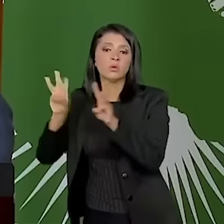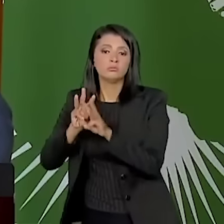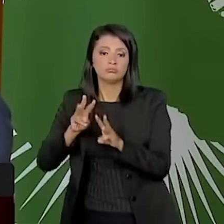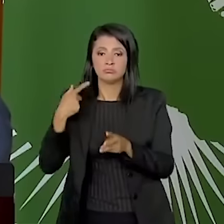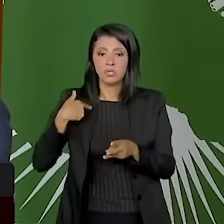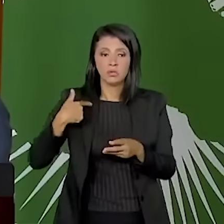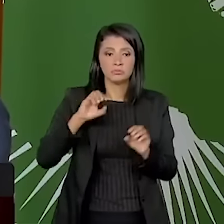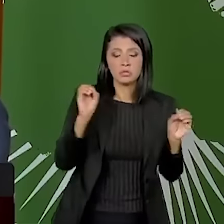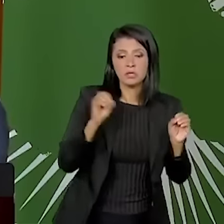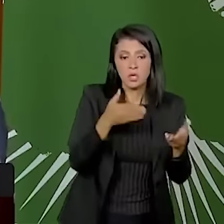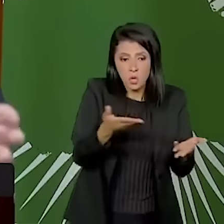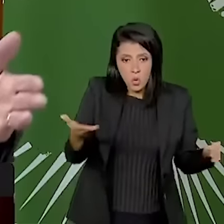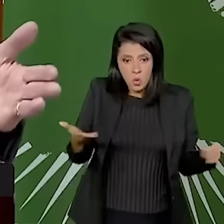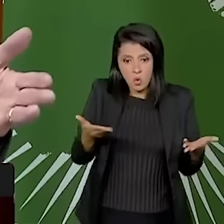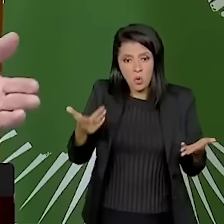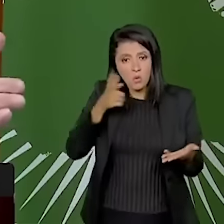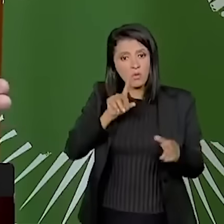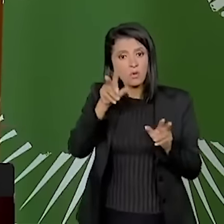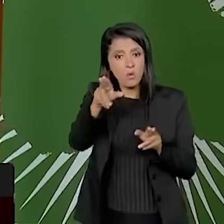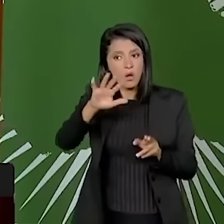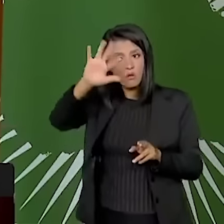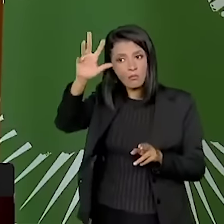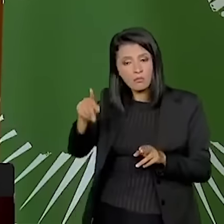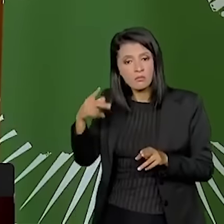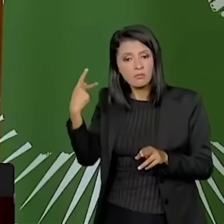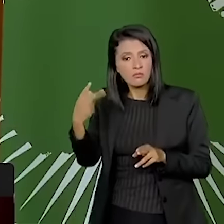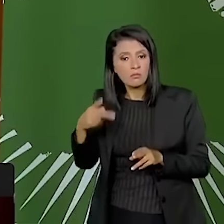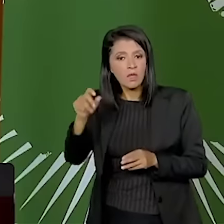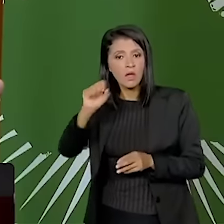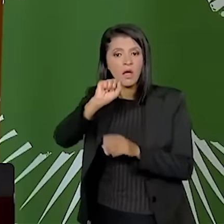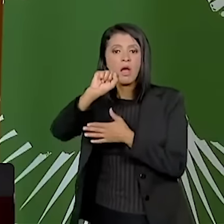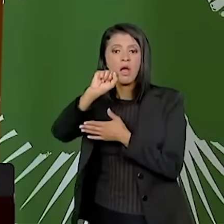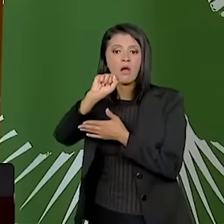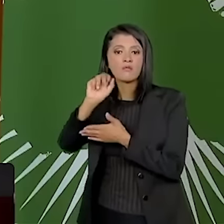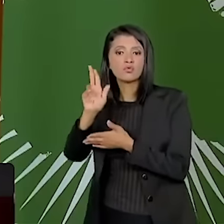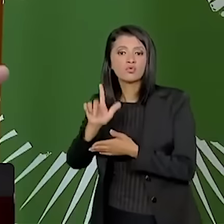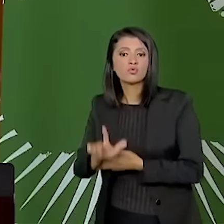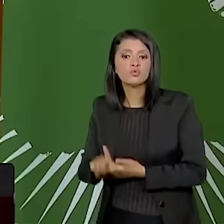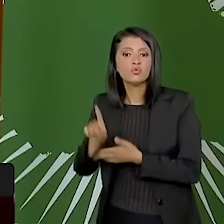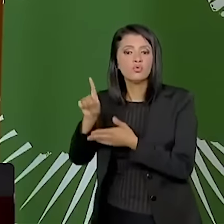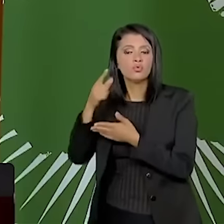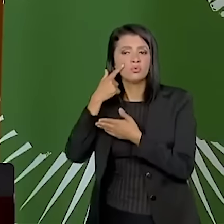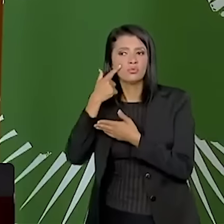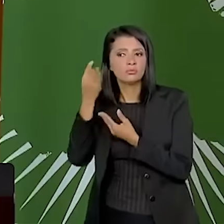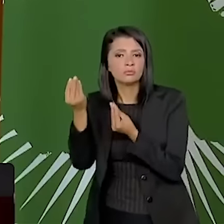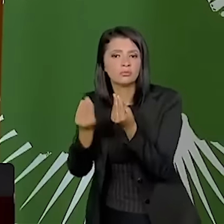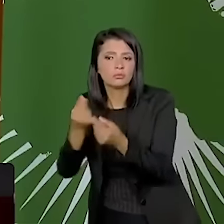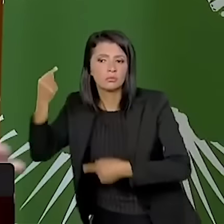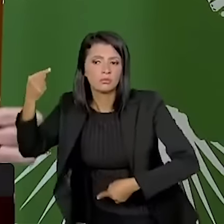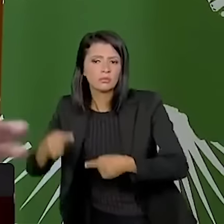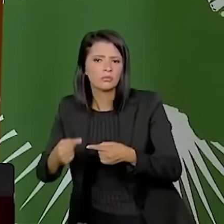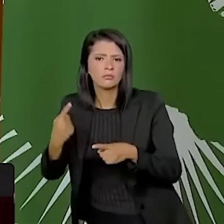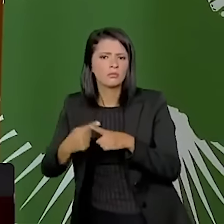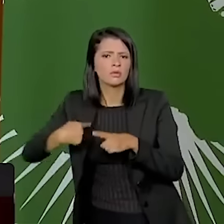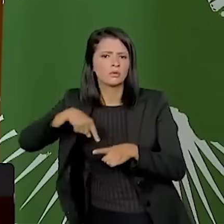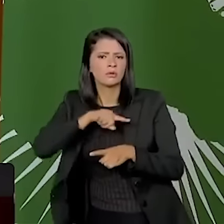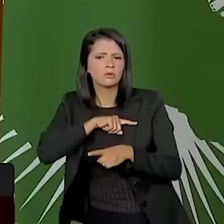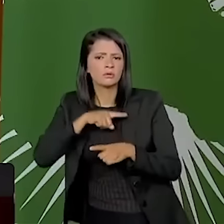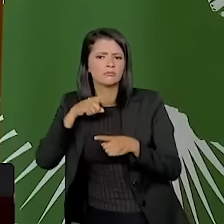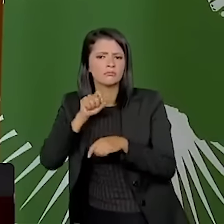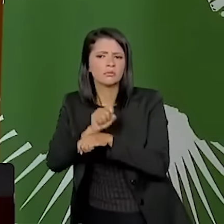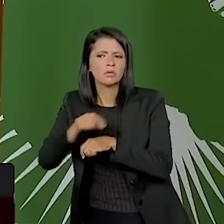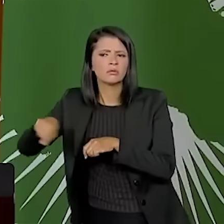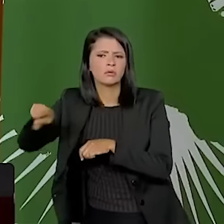penal tomada agora no processo da África do Sul. O que é que nós estamos esperando para humanizar o ser humano?